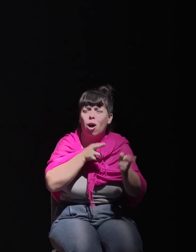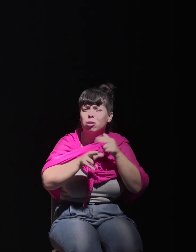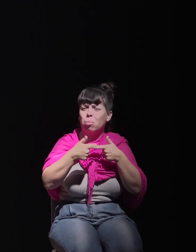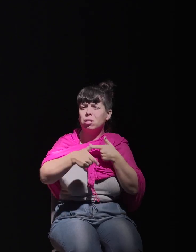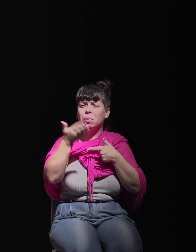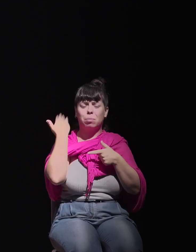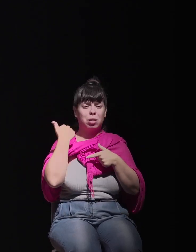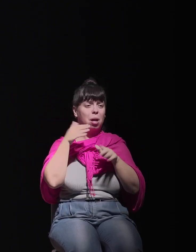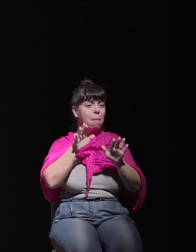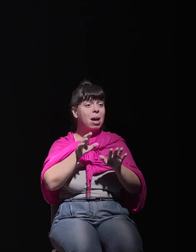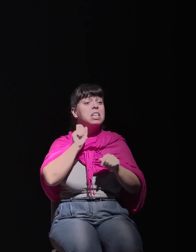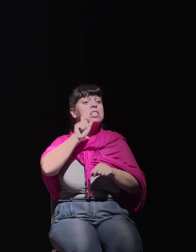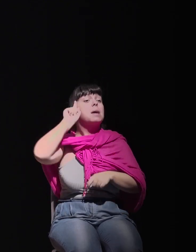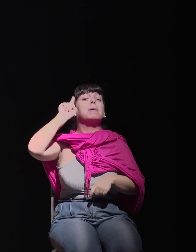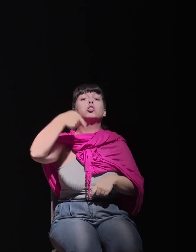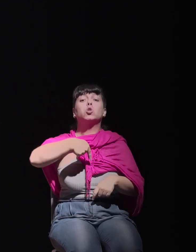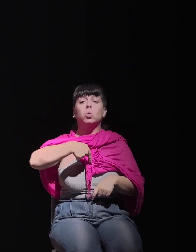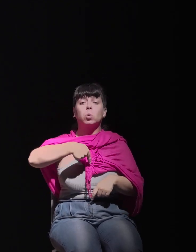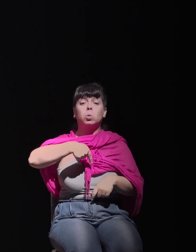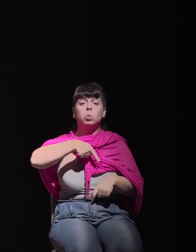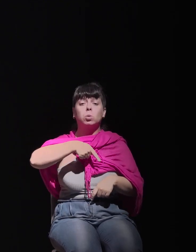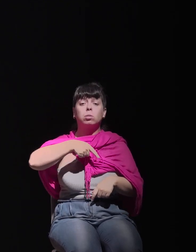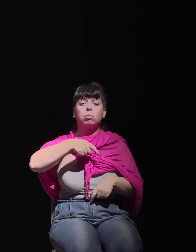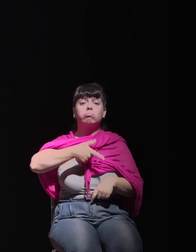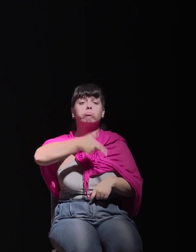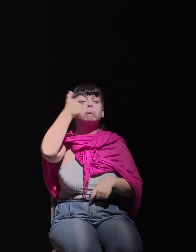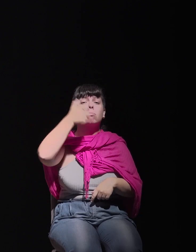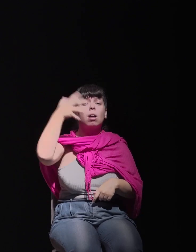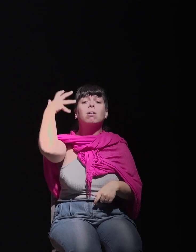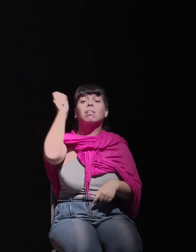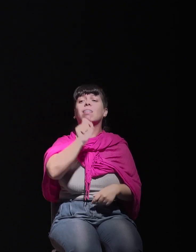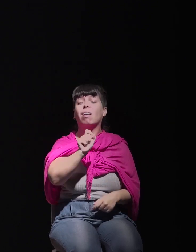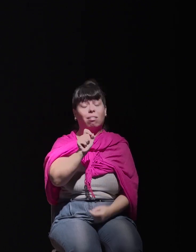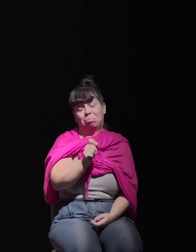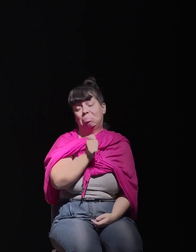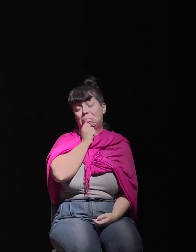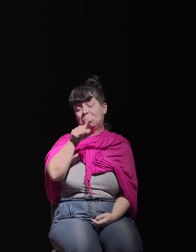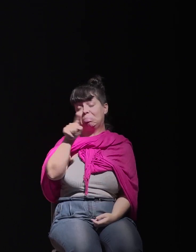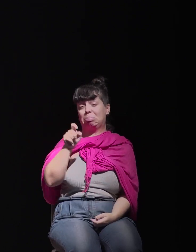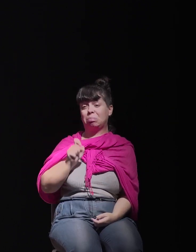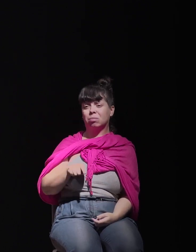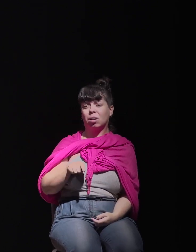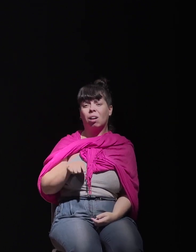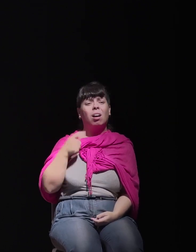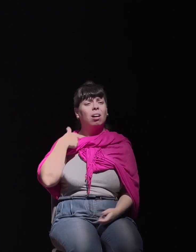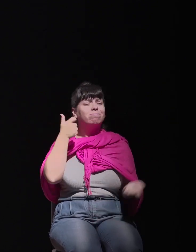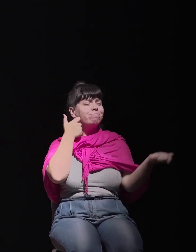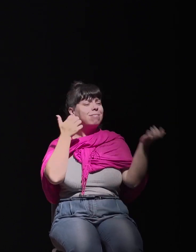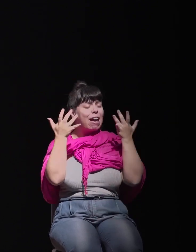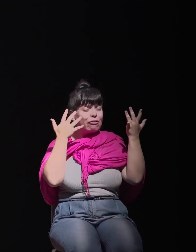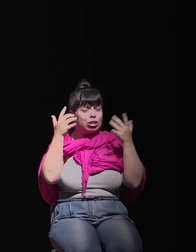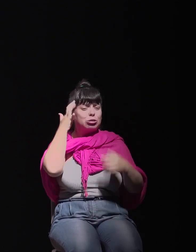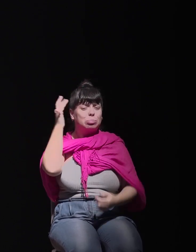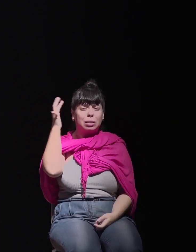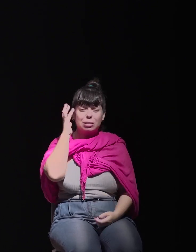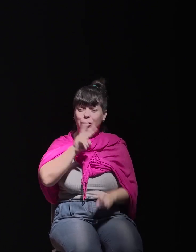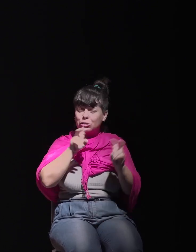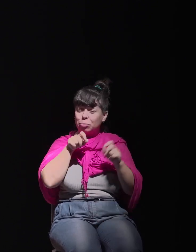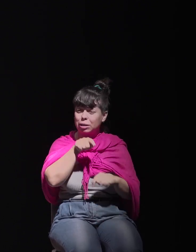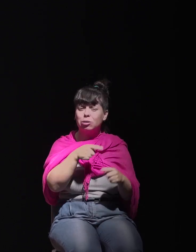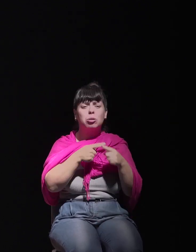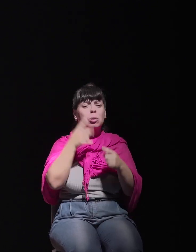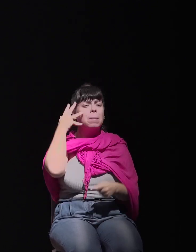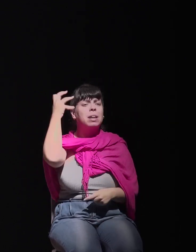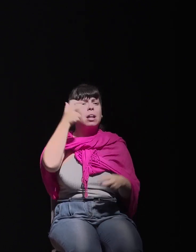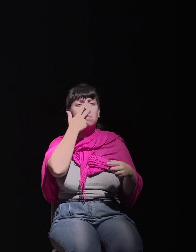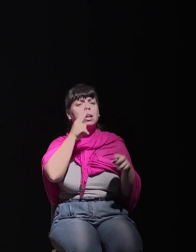não sabemos quem mandou matar Marielle. Por que é importante a gente refletir sobre isso e por que o caso da Marielle também tem tudo a ver com esse